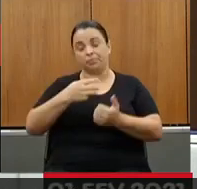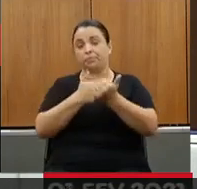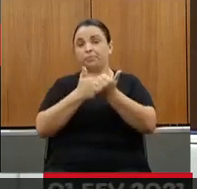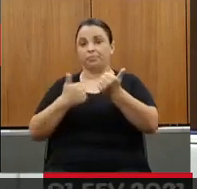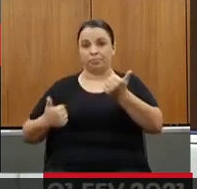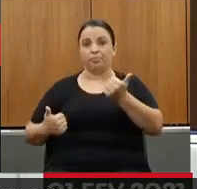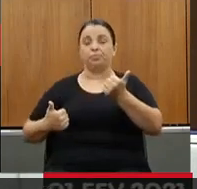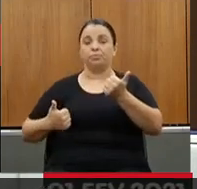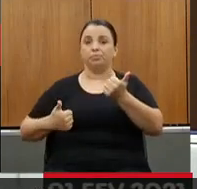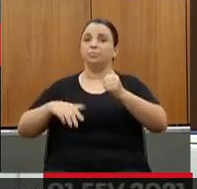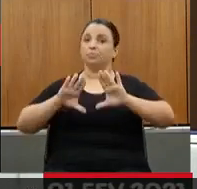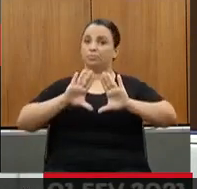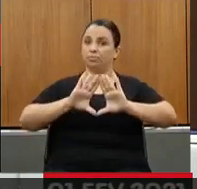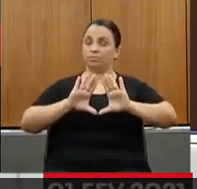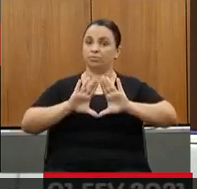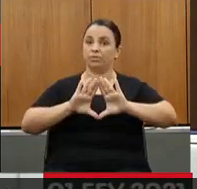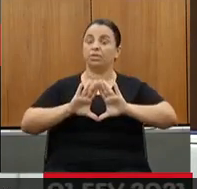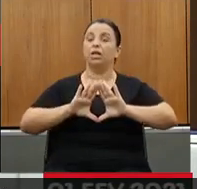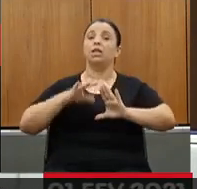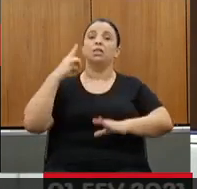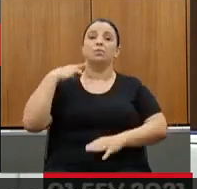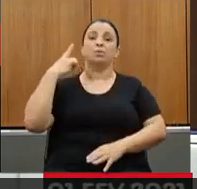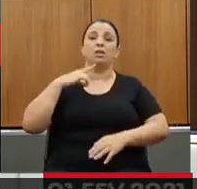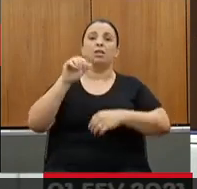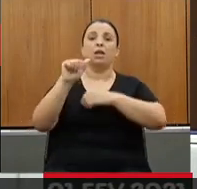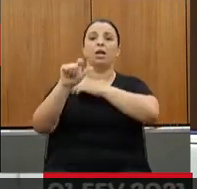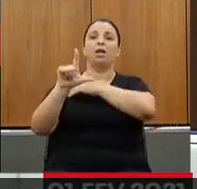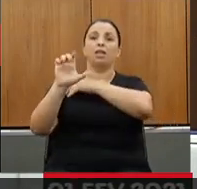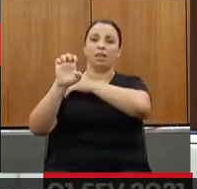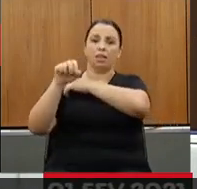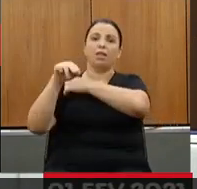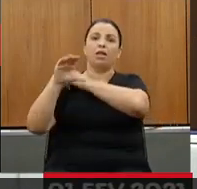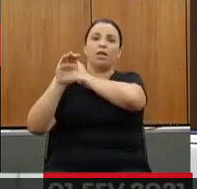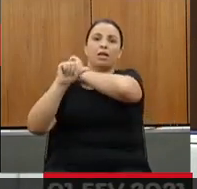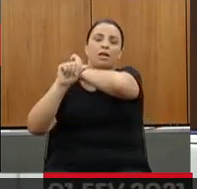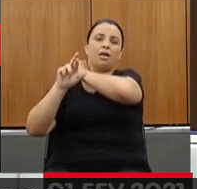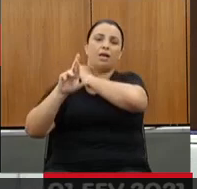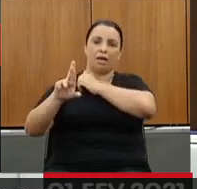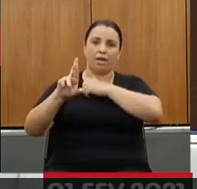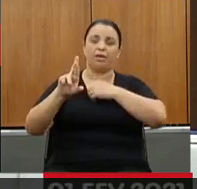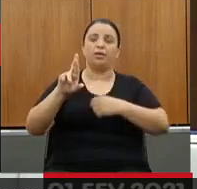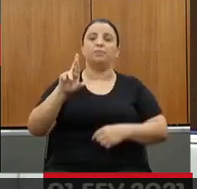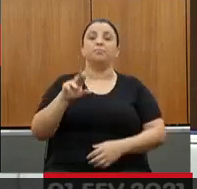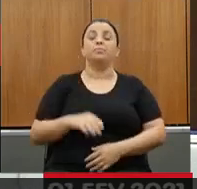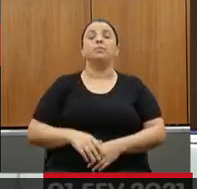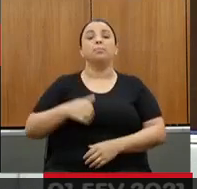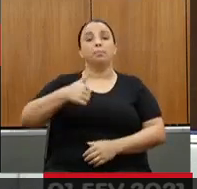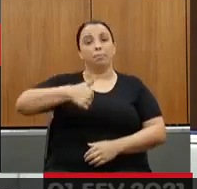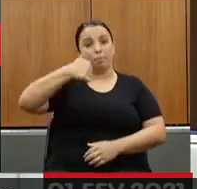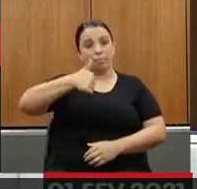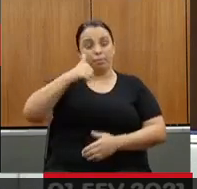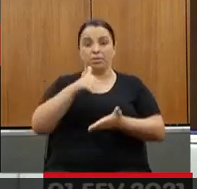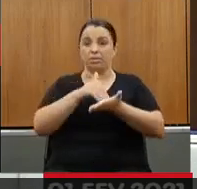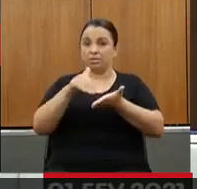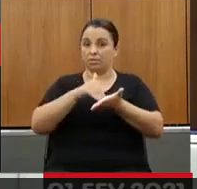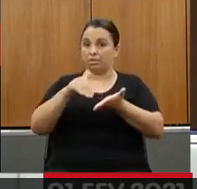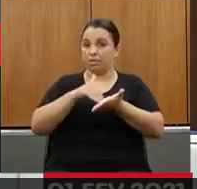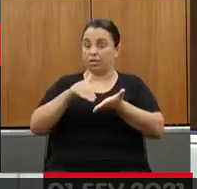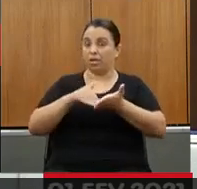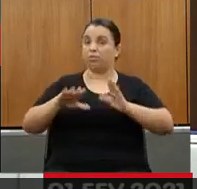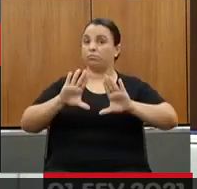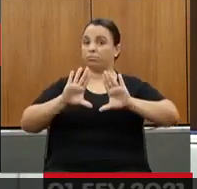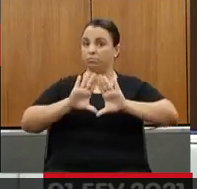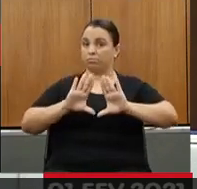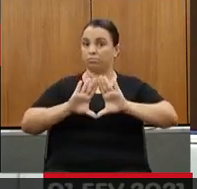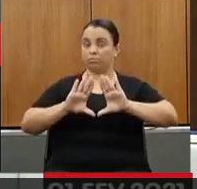Minas Gerais, deputado Alencar da Silveira Júnior. Primeiro secretário eleito da Assembleia Legislativa do Estado de